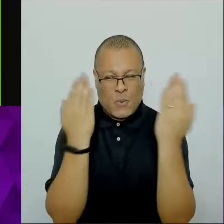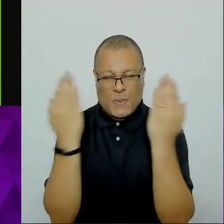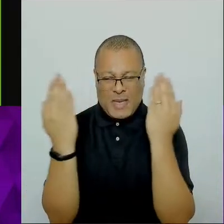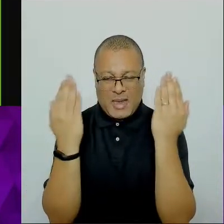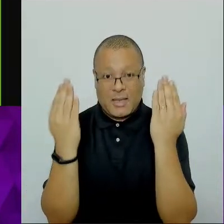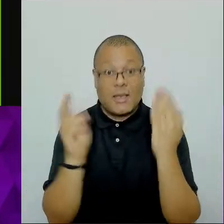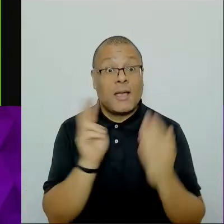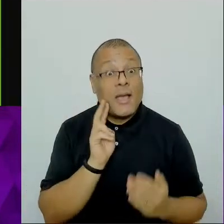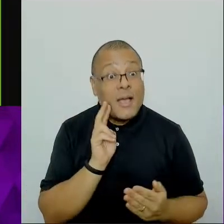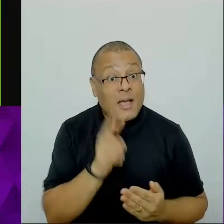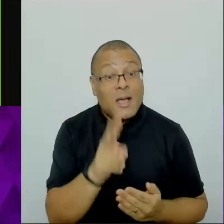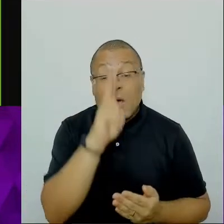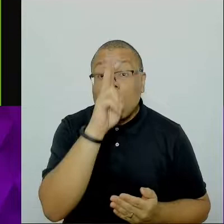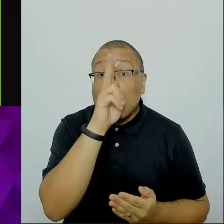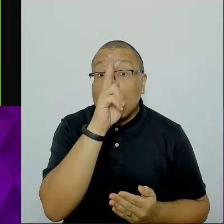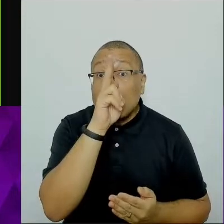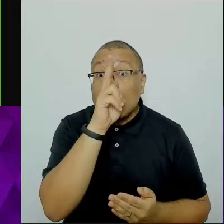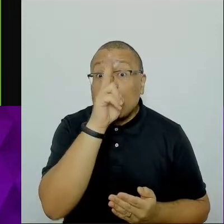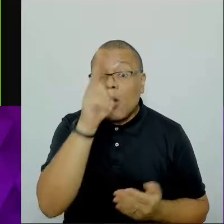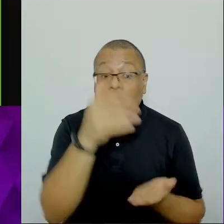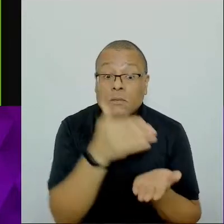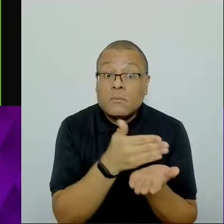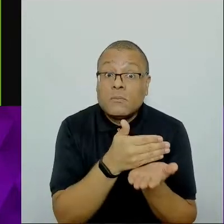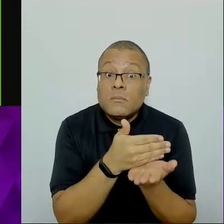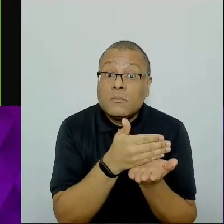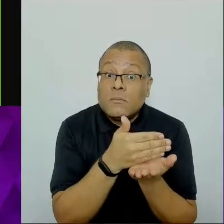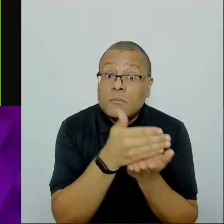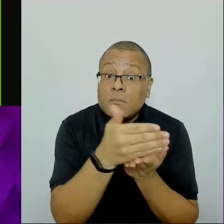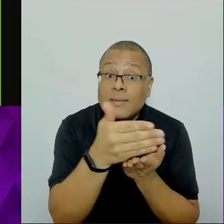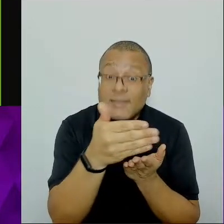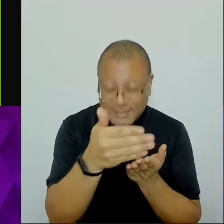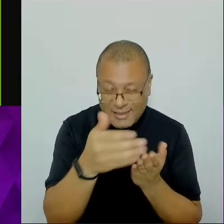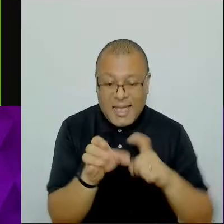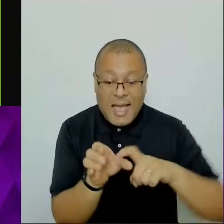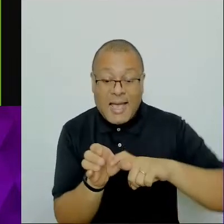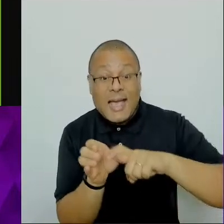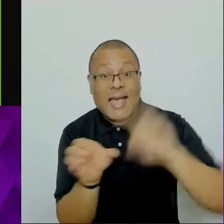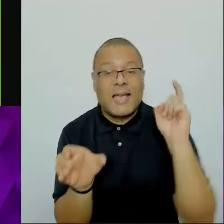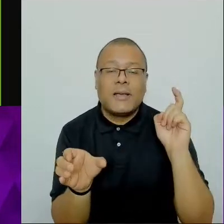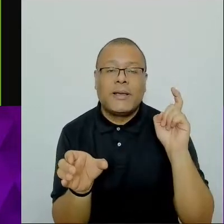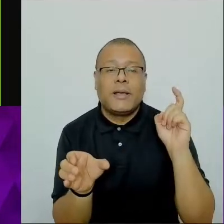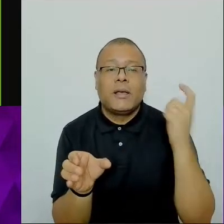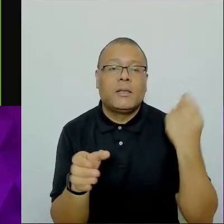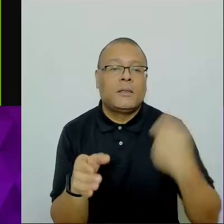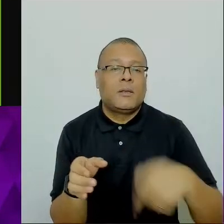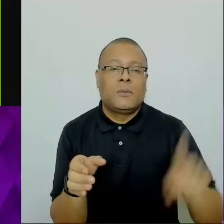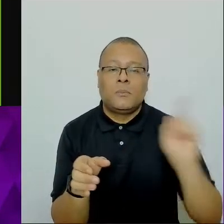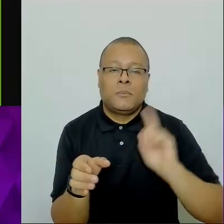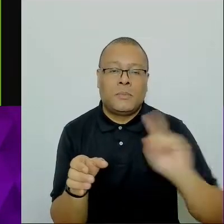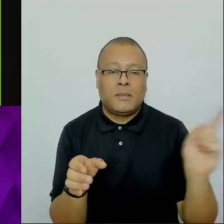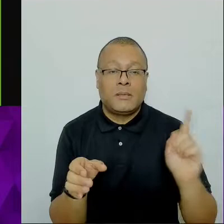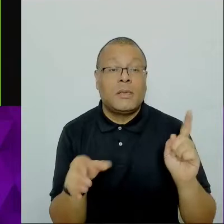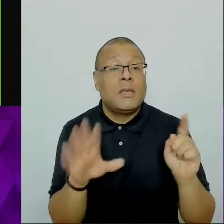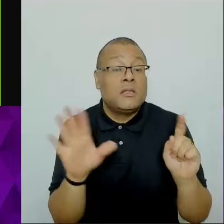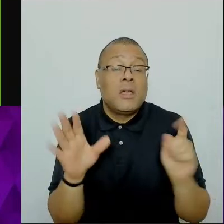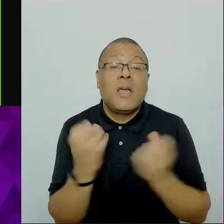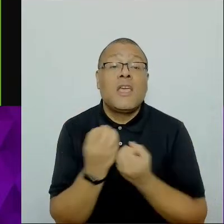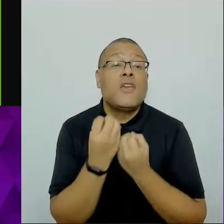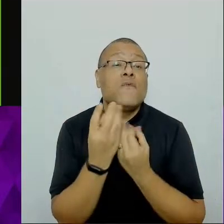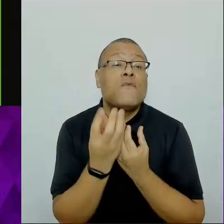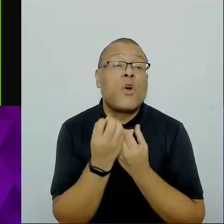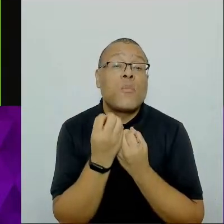vê muito forte a questão do princípio da inversão de dependências, né? A gente tem nossas portas e depois vamos ter